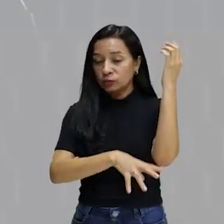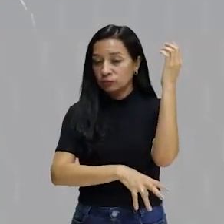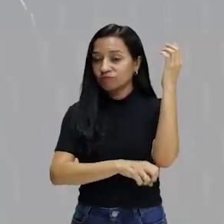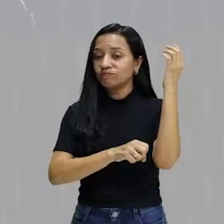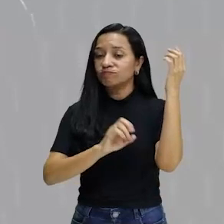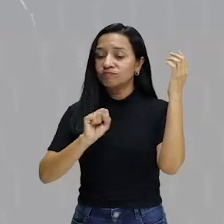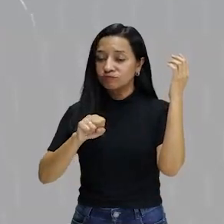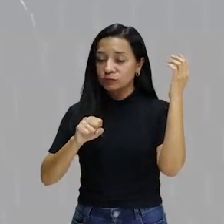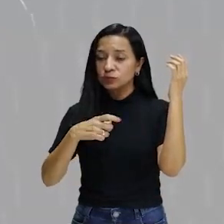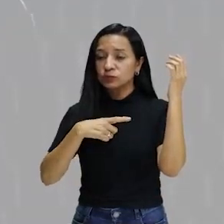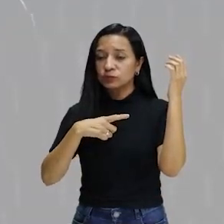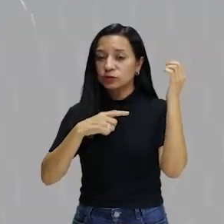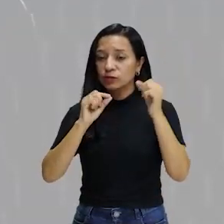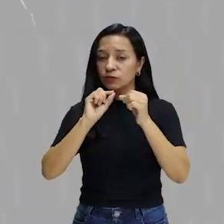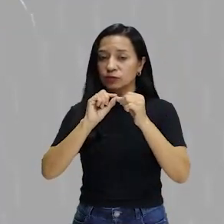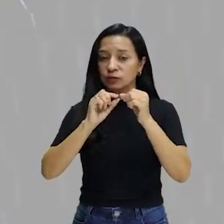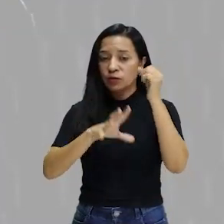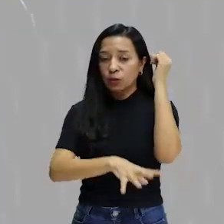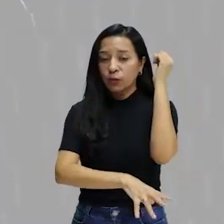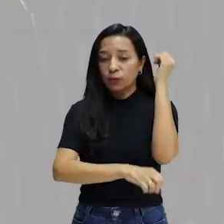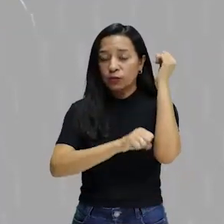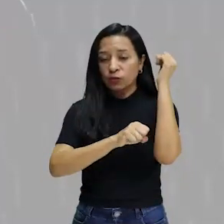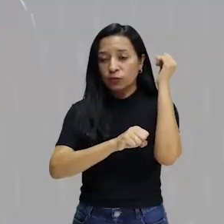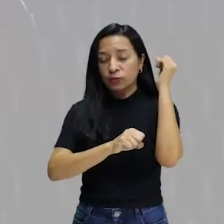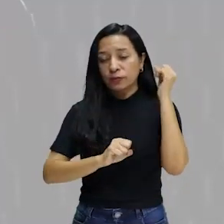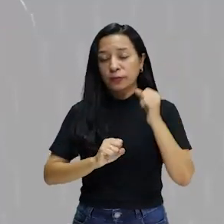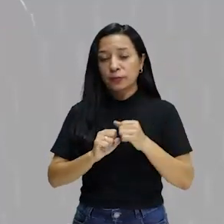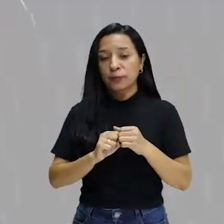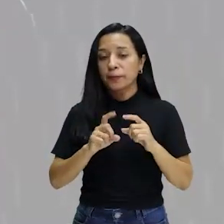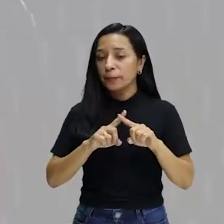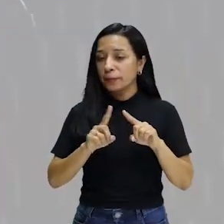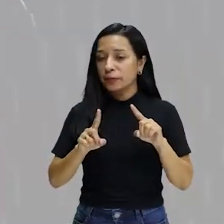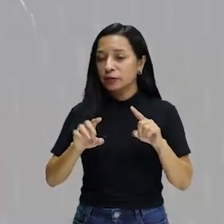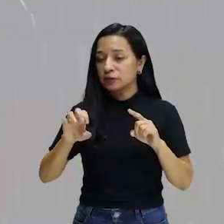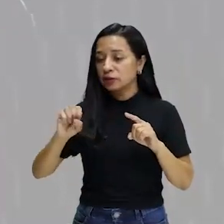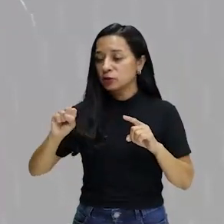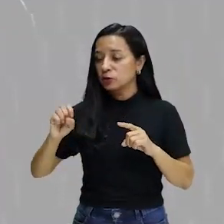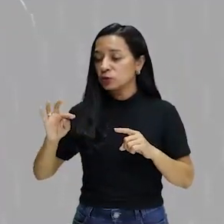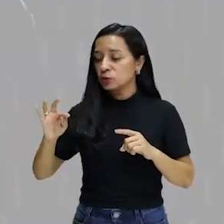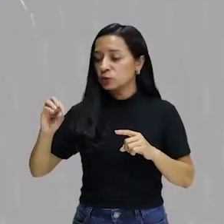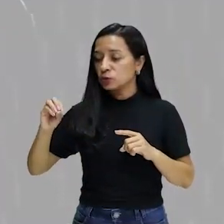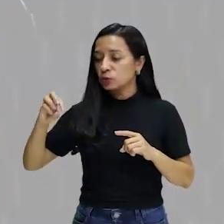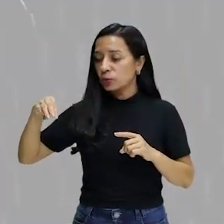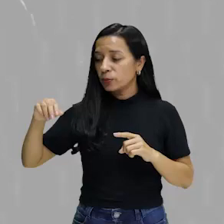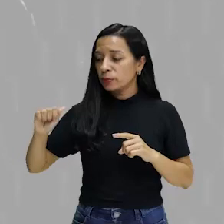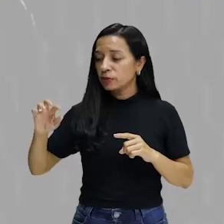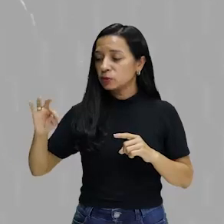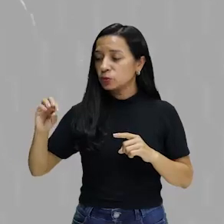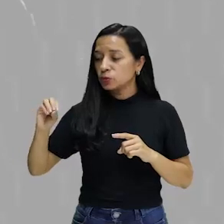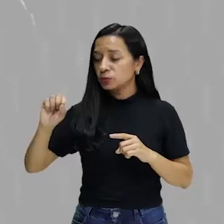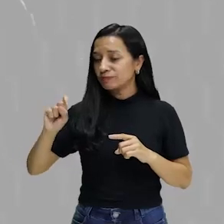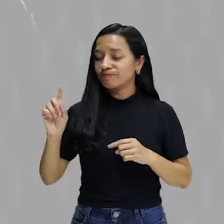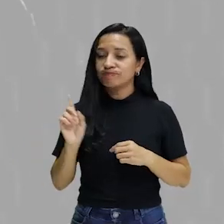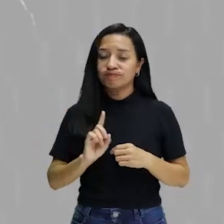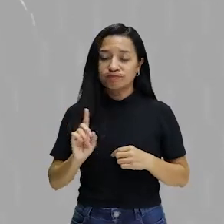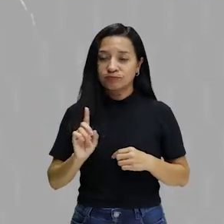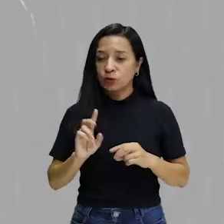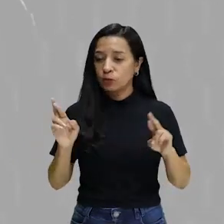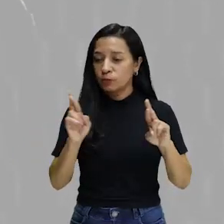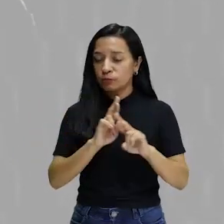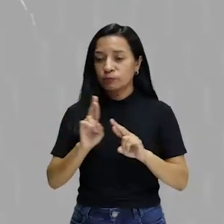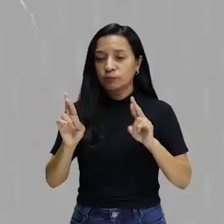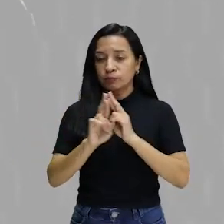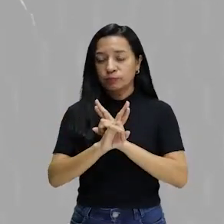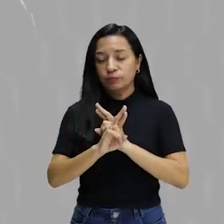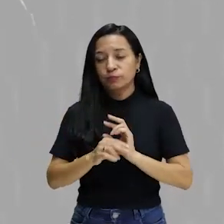de absorver água e sais minerais. Mas os estômatos, não. Eles não têm relação com o processo de absorção. E a